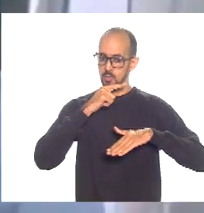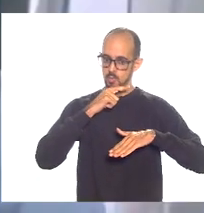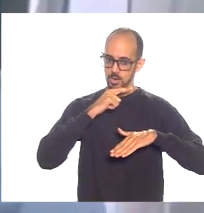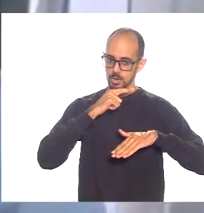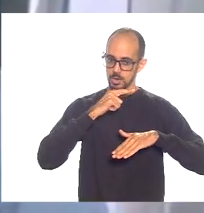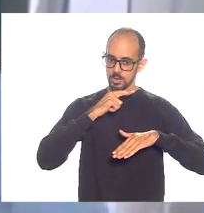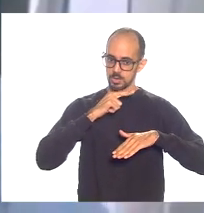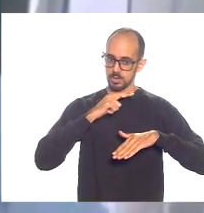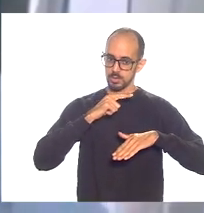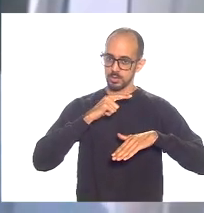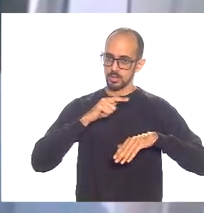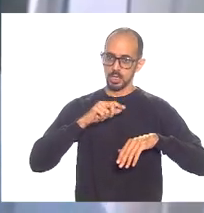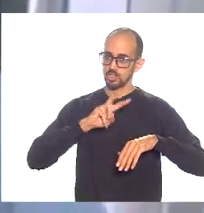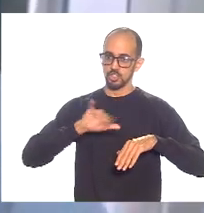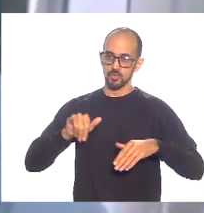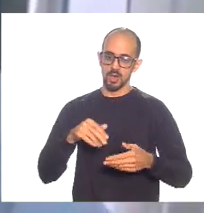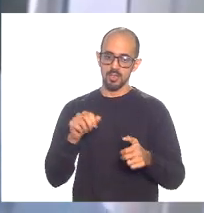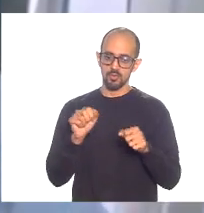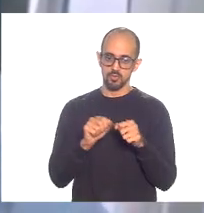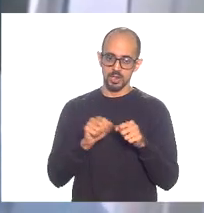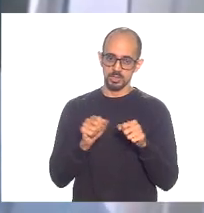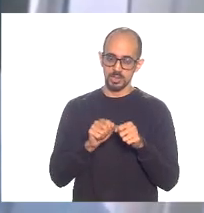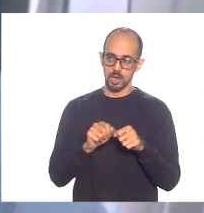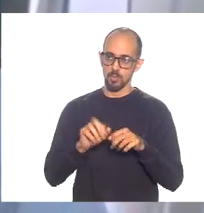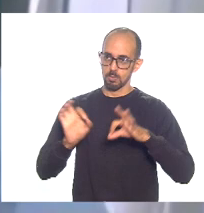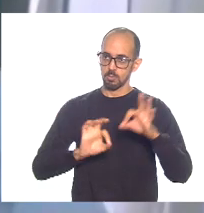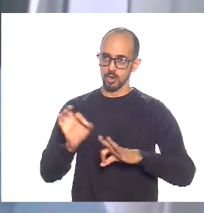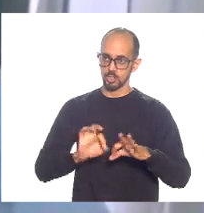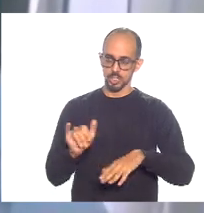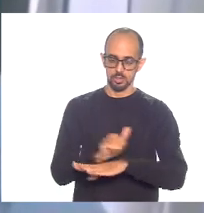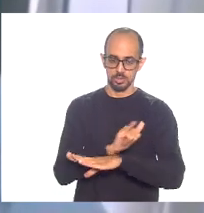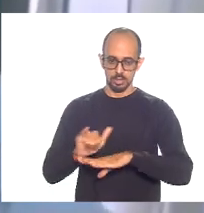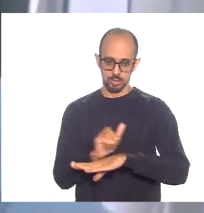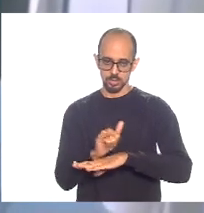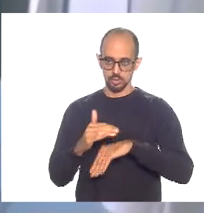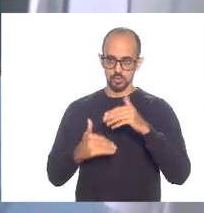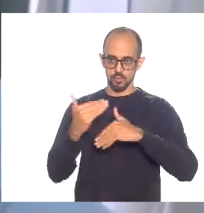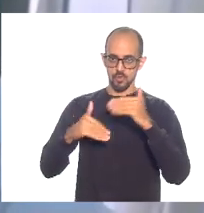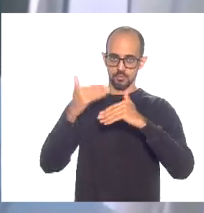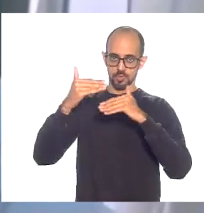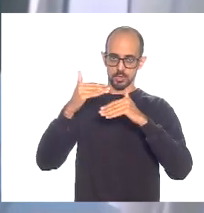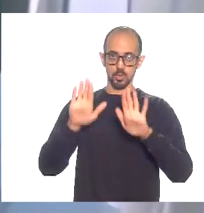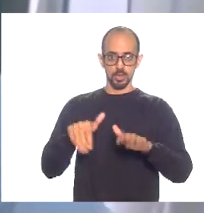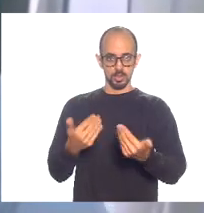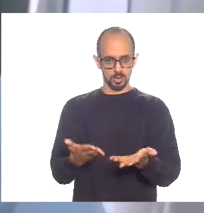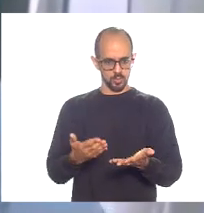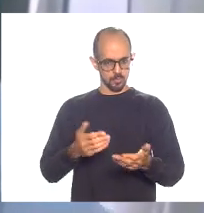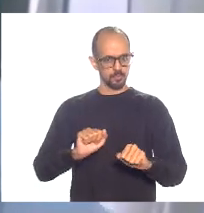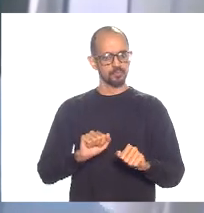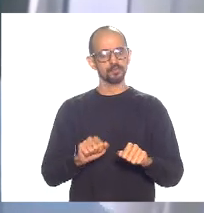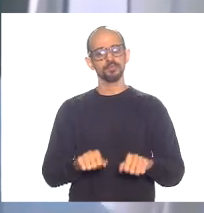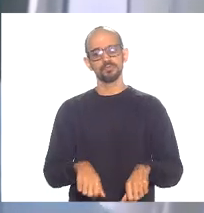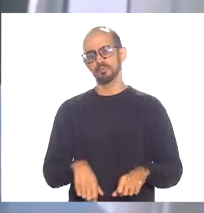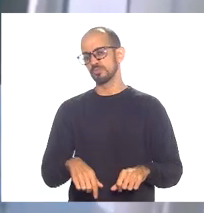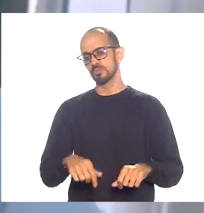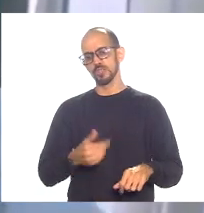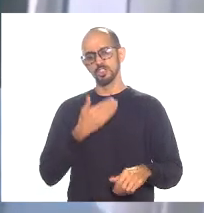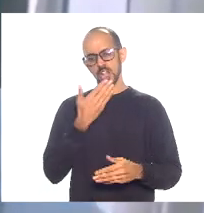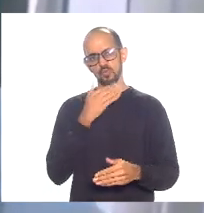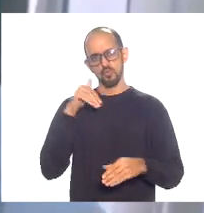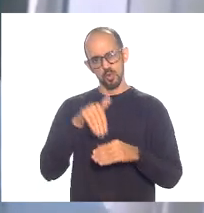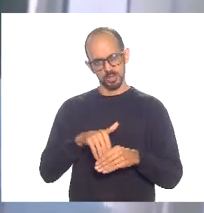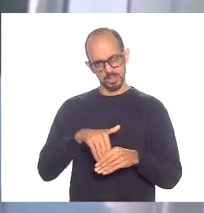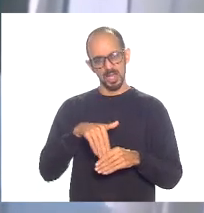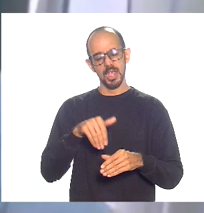entrega nada, que a gente vai construir um projeto estratégico de desenvolvimento. Portanto, base ou não base, eu sou da oposição ao governo, mas já votei em matérias